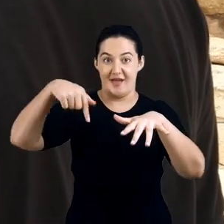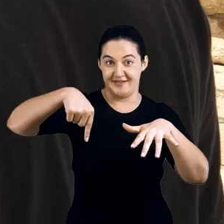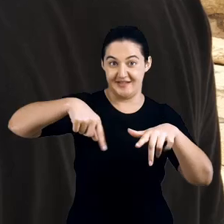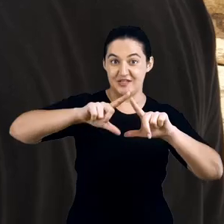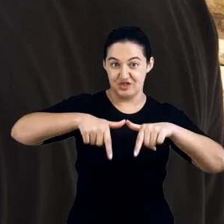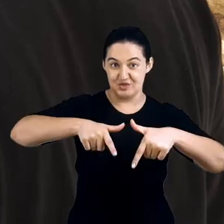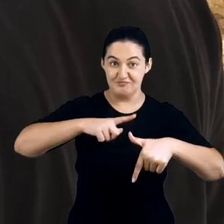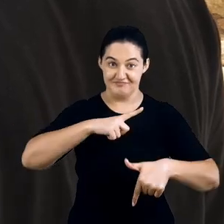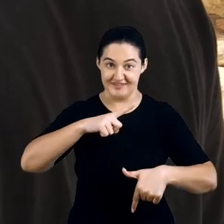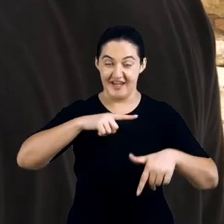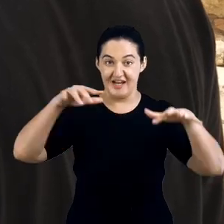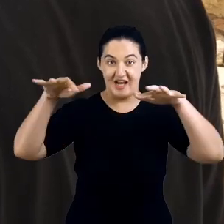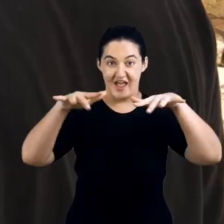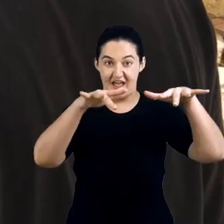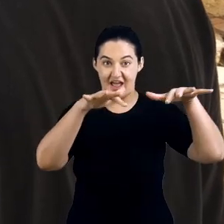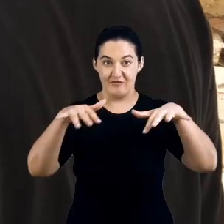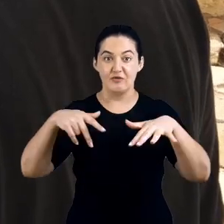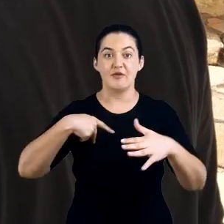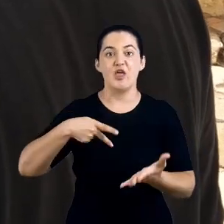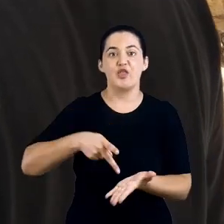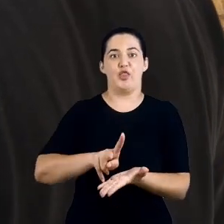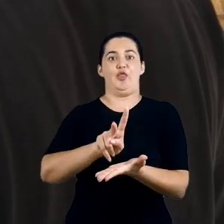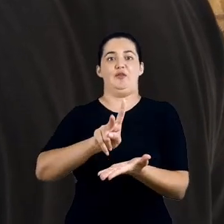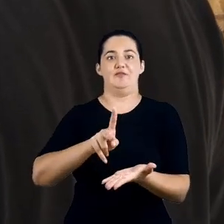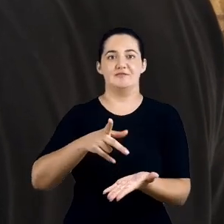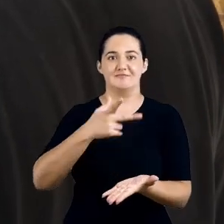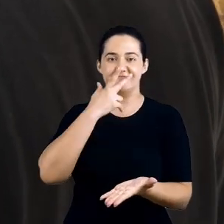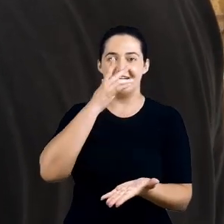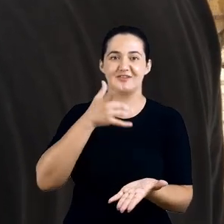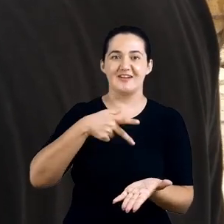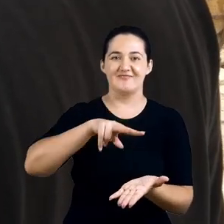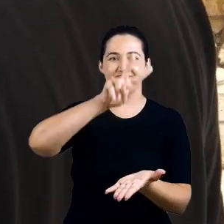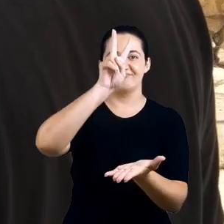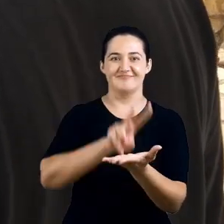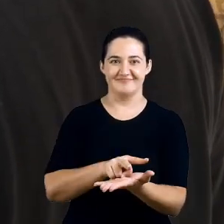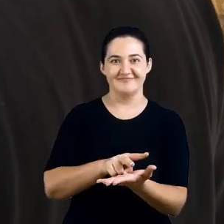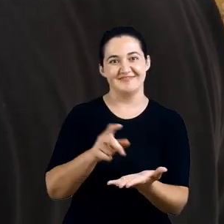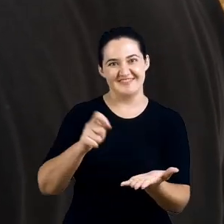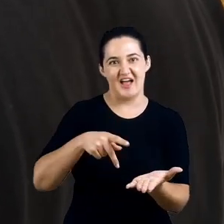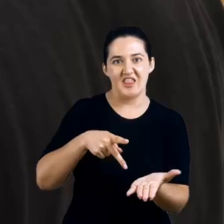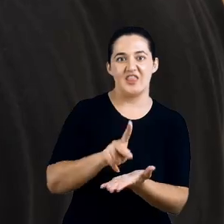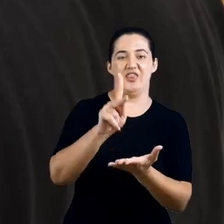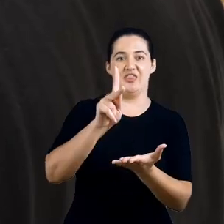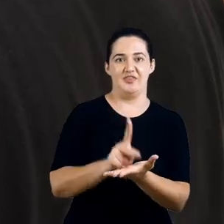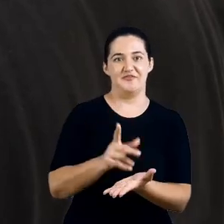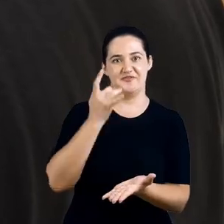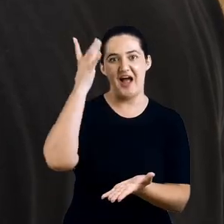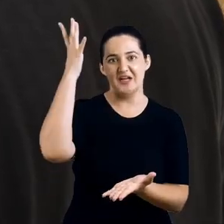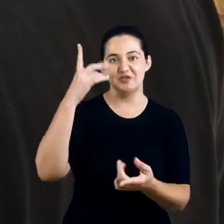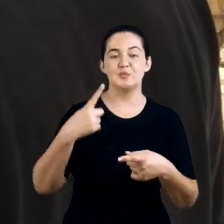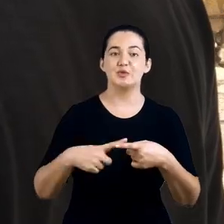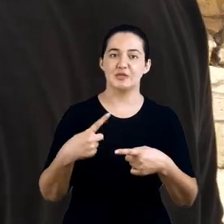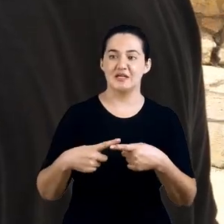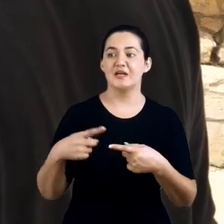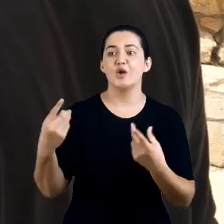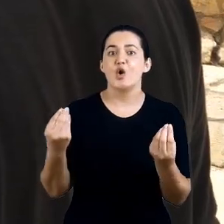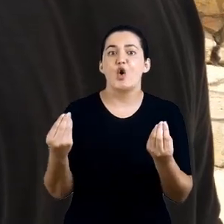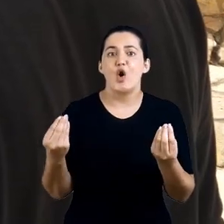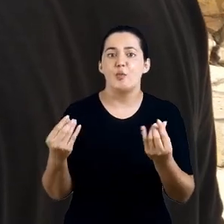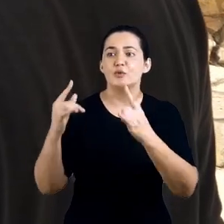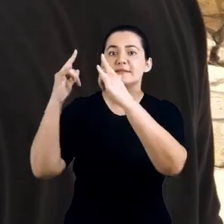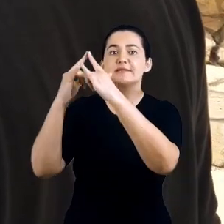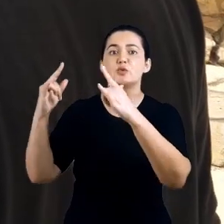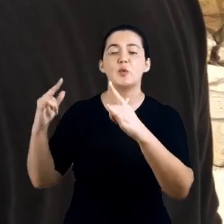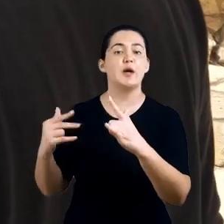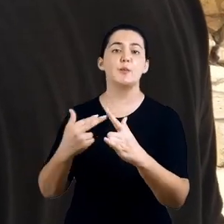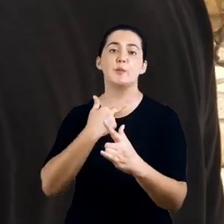Jerusalém cai neve, isso aqui fica muito escorregadio. E naquela época também poderiam acontecer acidentes. O serviço do santuário